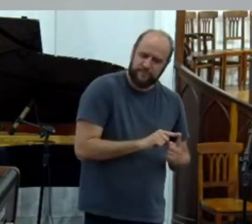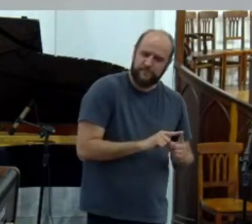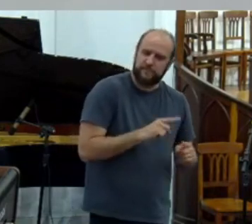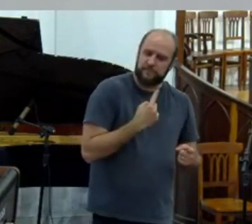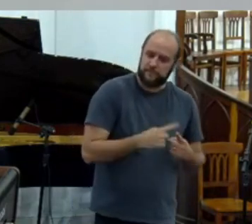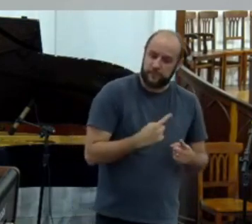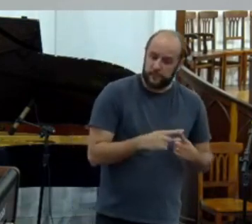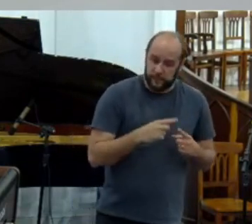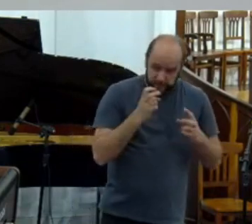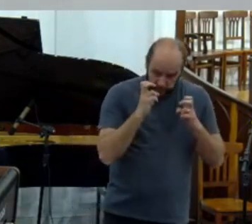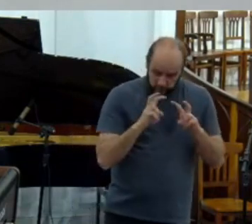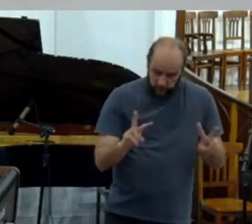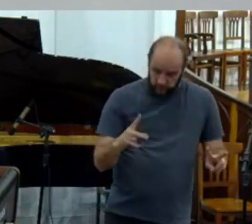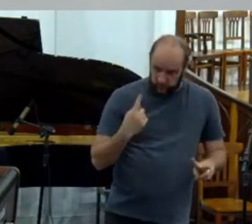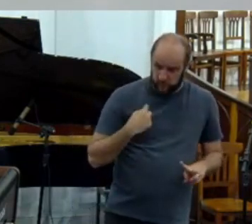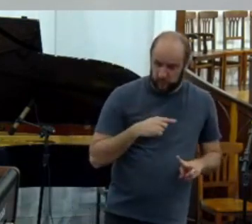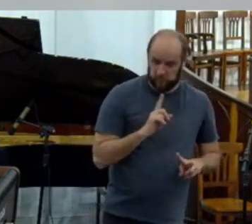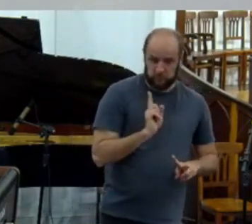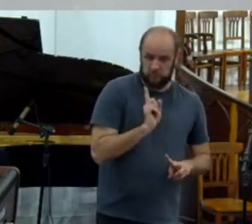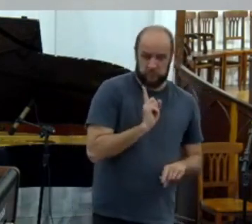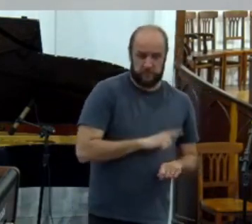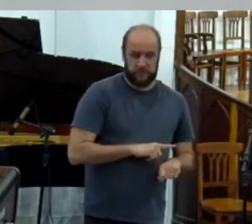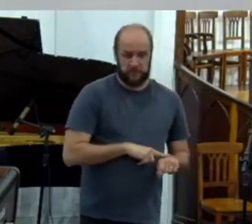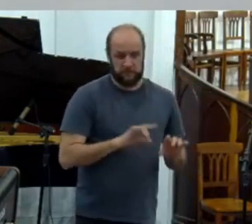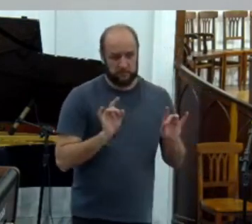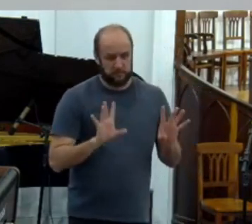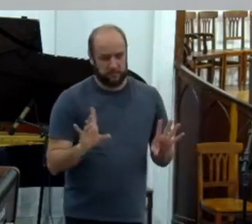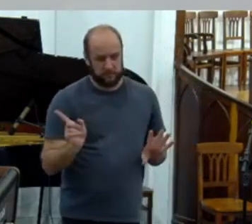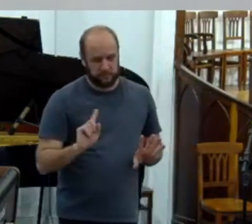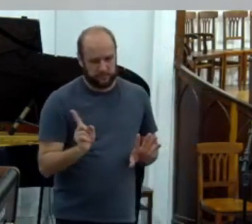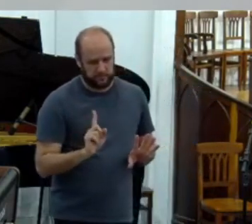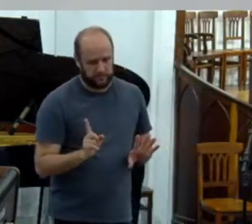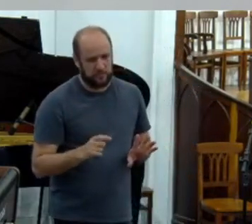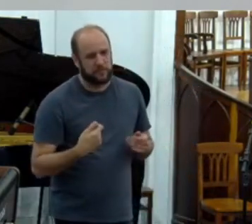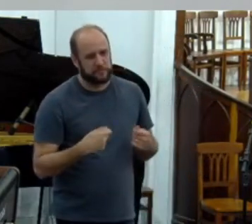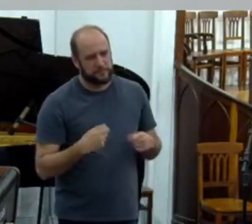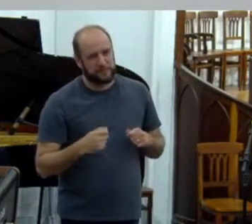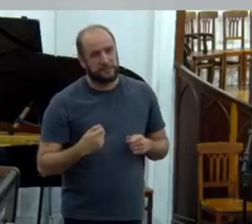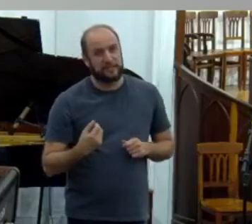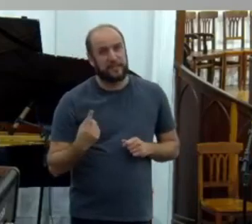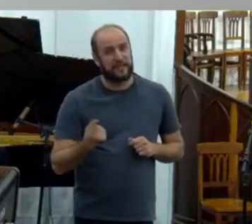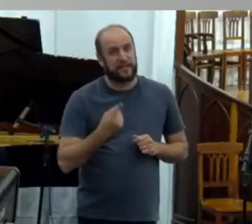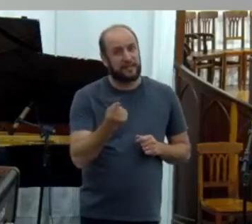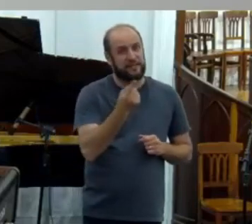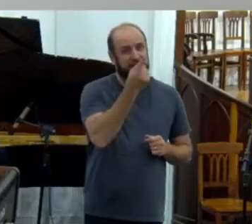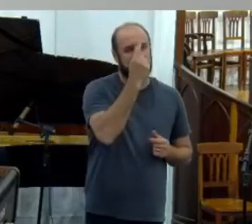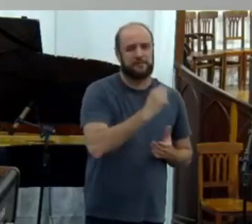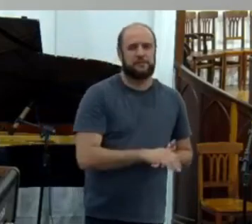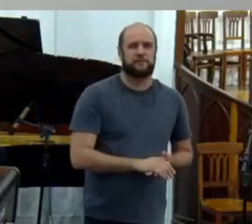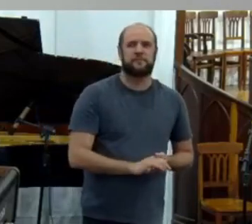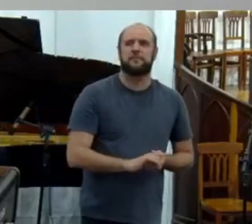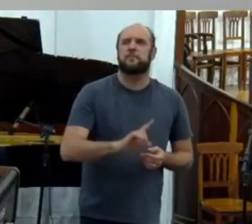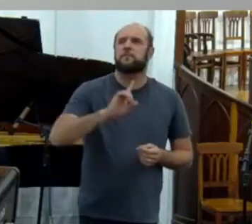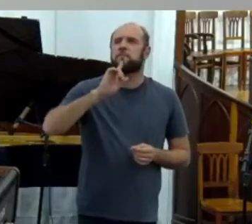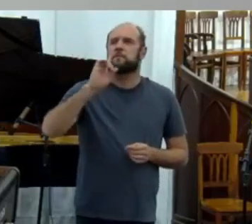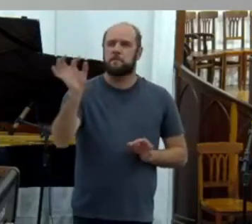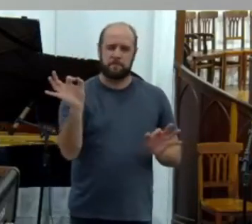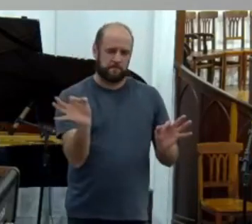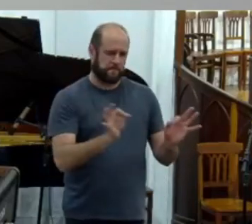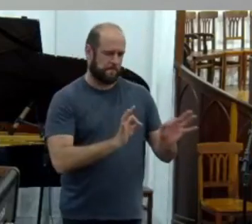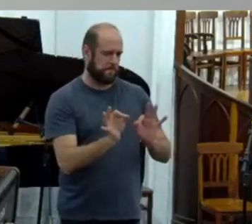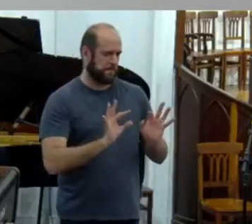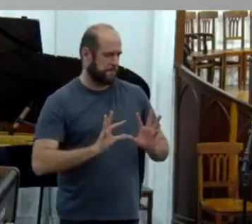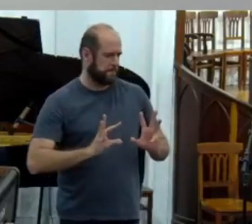nossos olhos não podem estar apenas no tempo, mas devem estar também na eternidade. Deus fez tudo formoso no